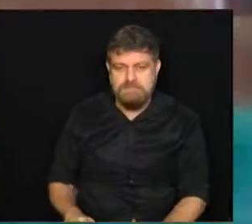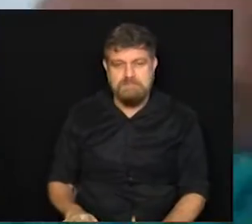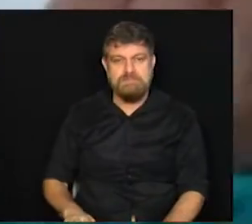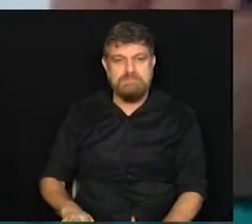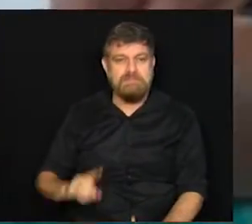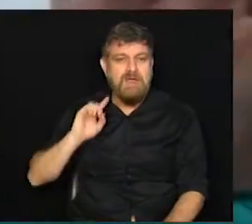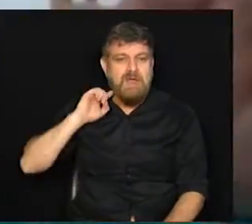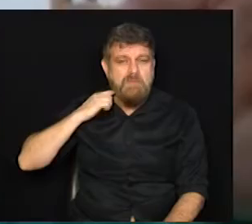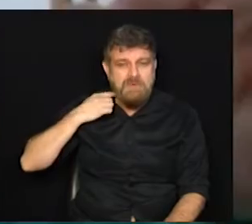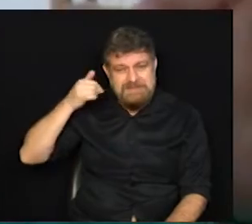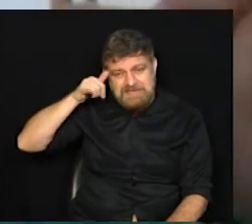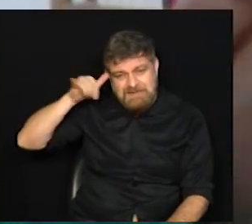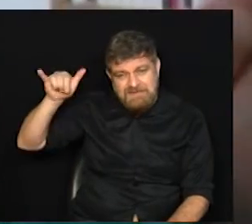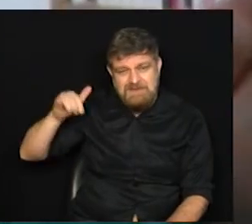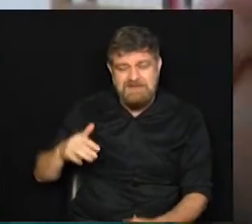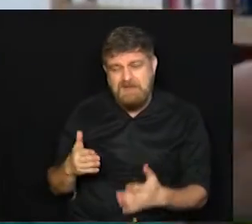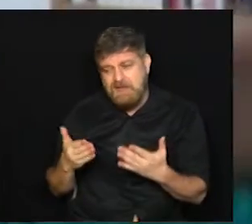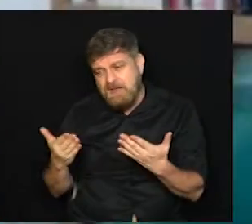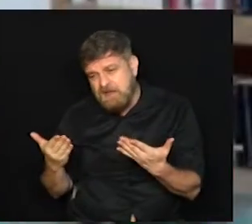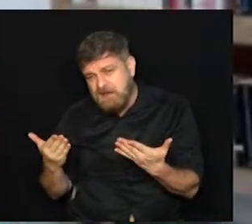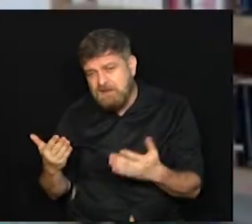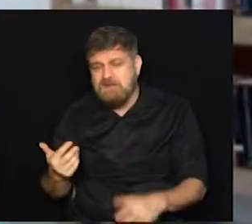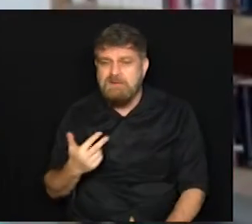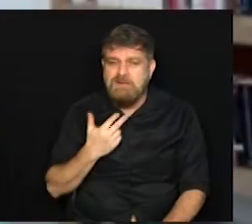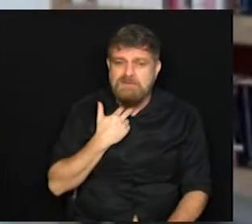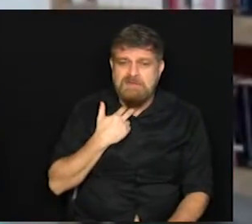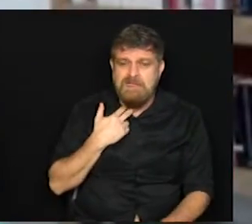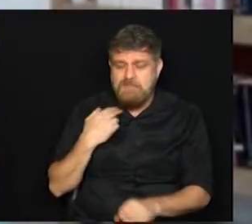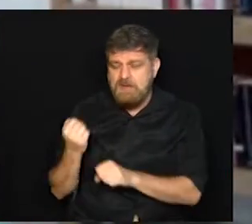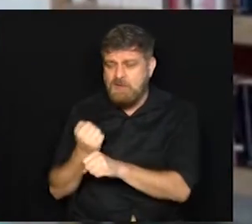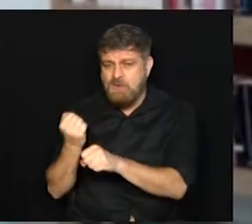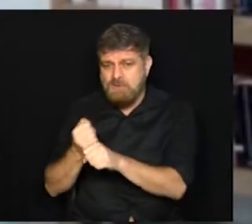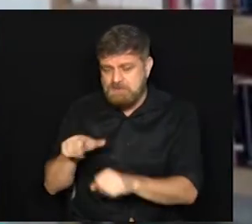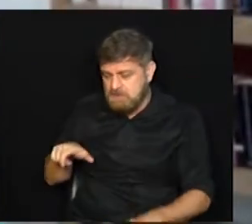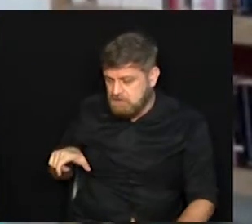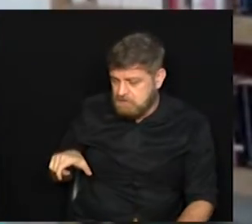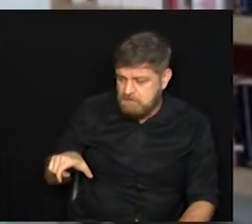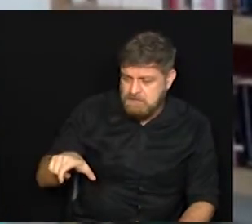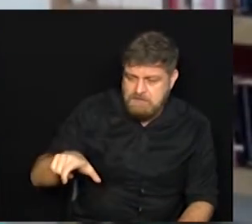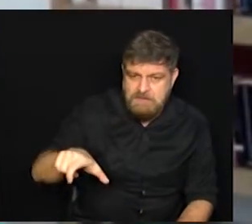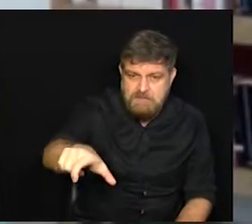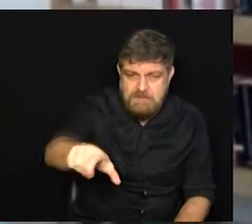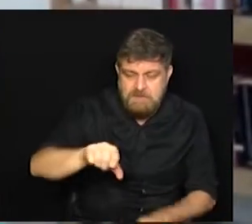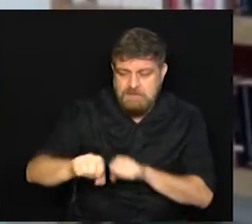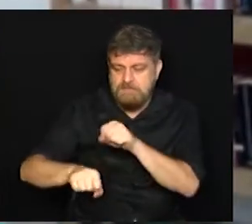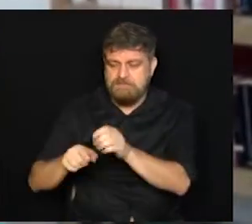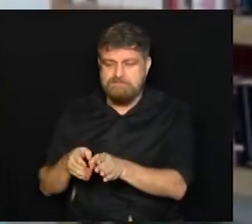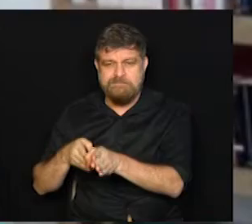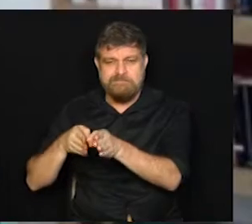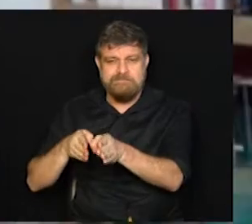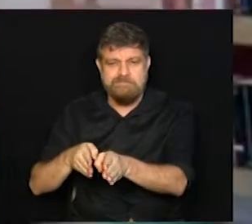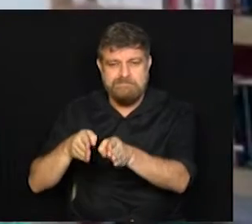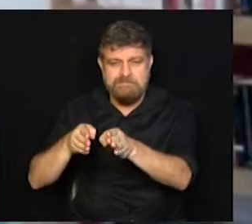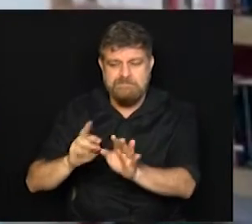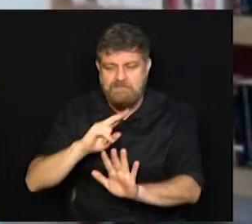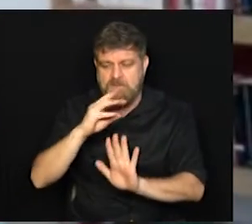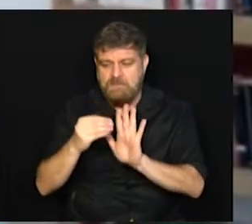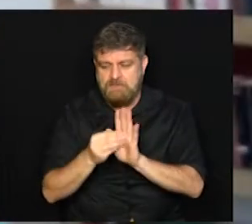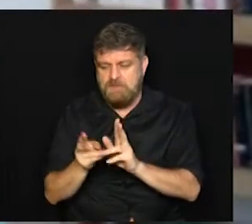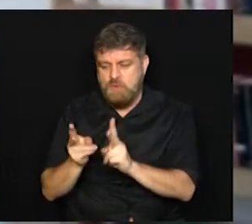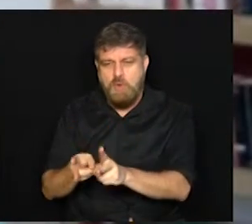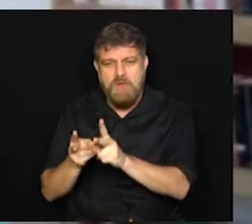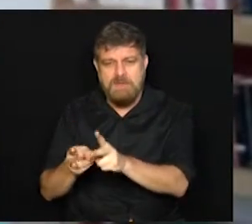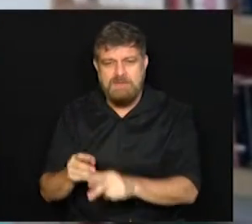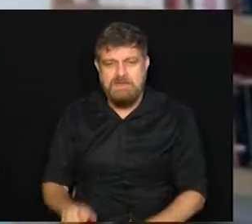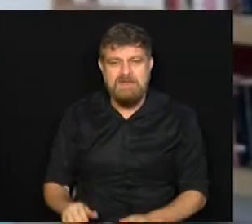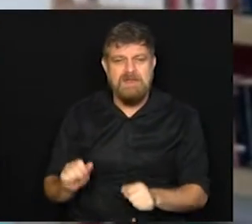faz sentido, para construir uma ciclovia, uma modalidade mais limpa, você